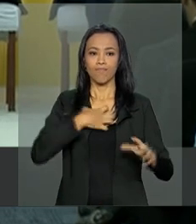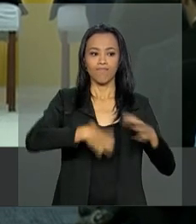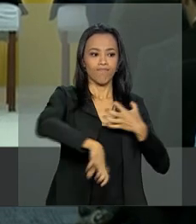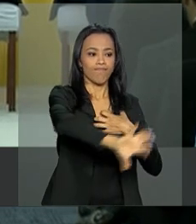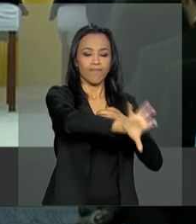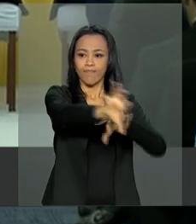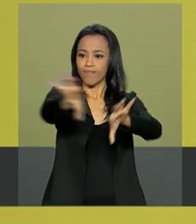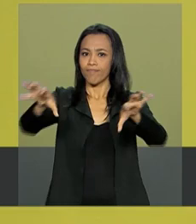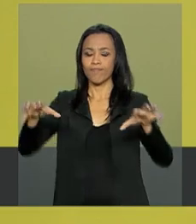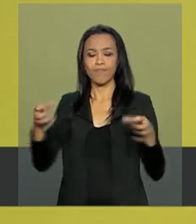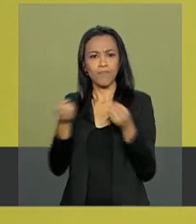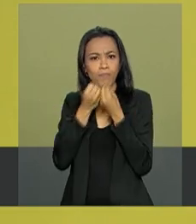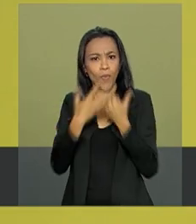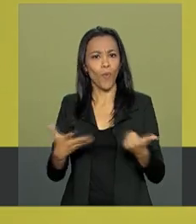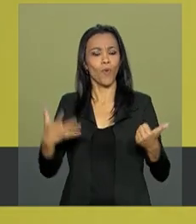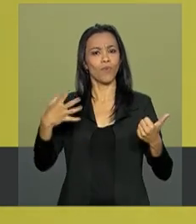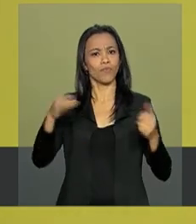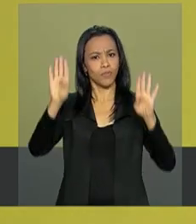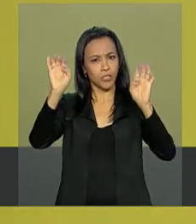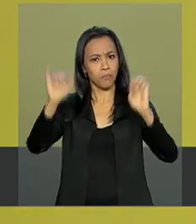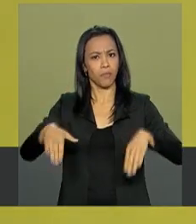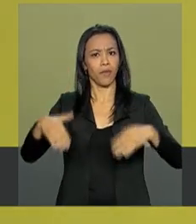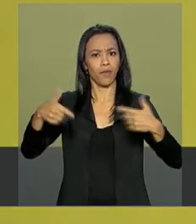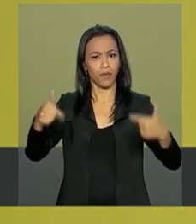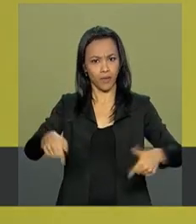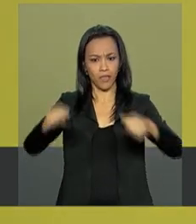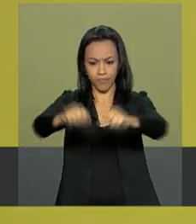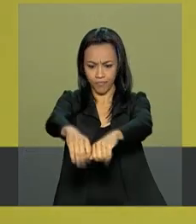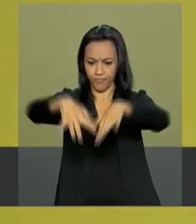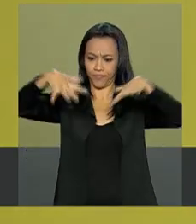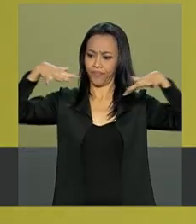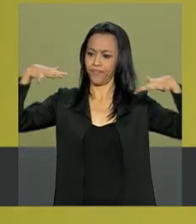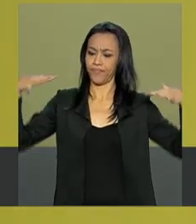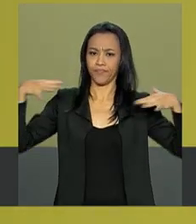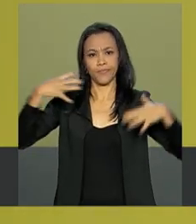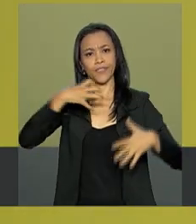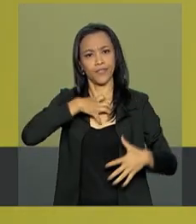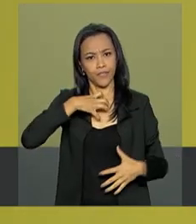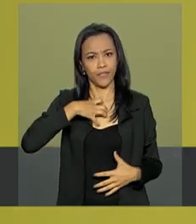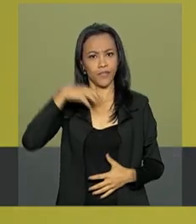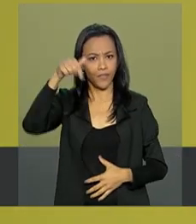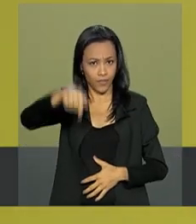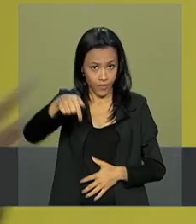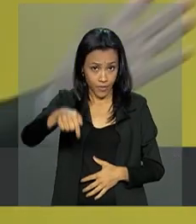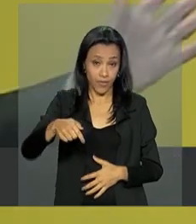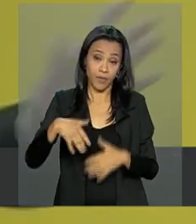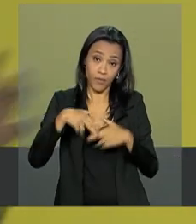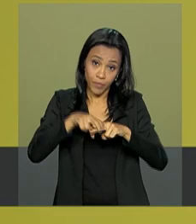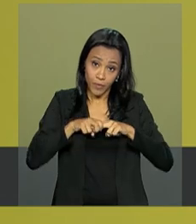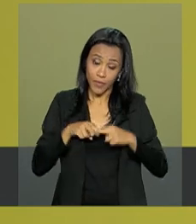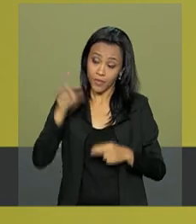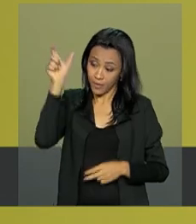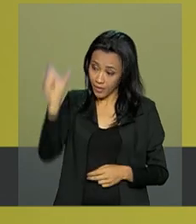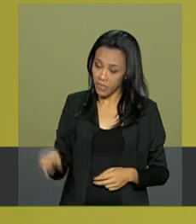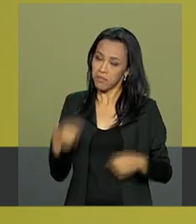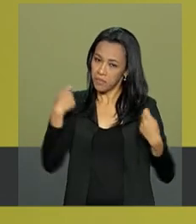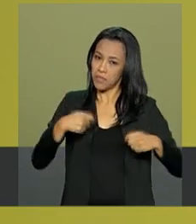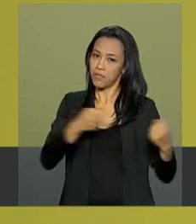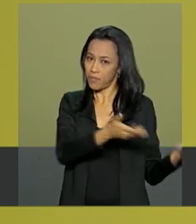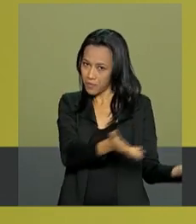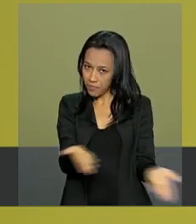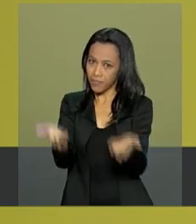muito positiva aqui no auditório, uma quase espiritualização do ato que nós estamos praticando. Portanto, o Caffarelli merece um